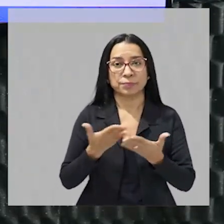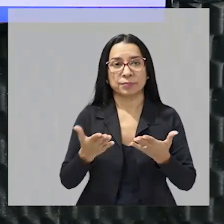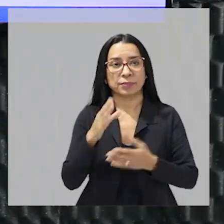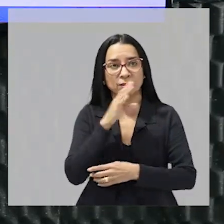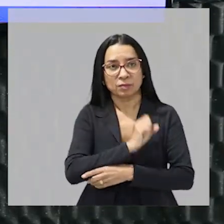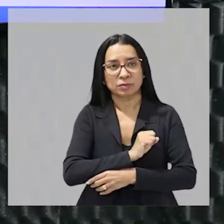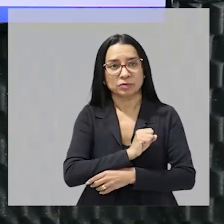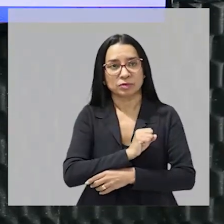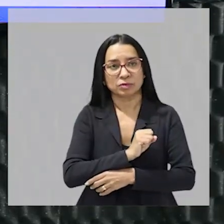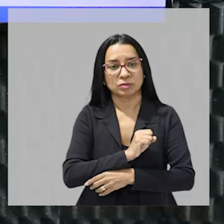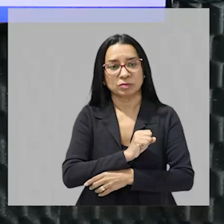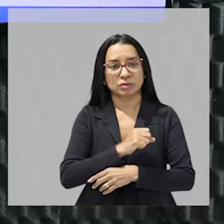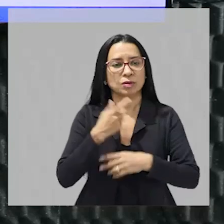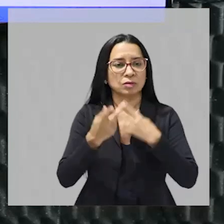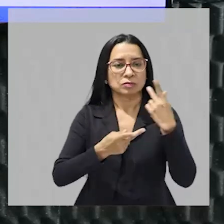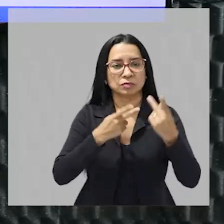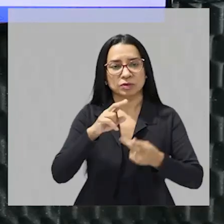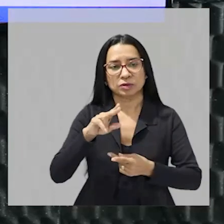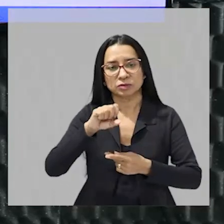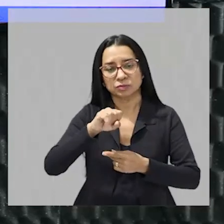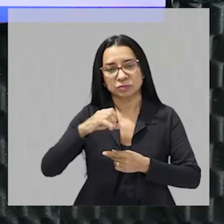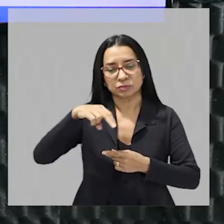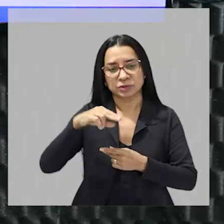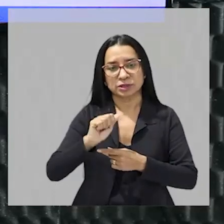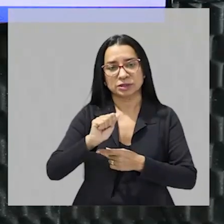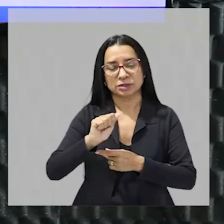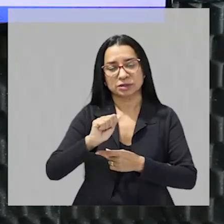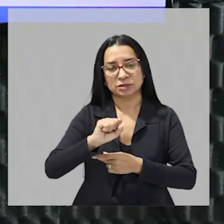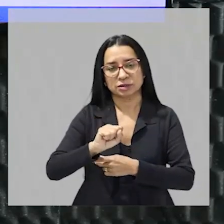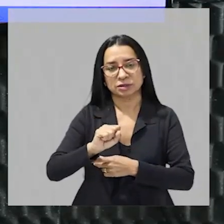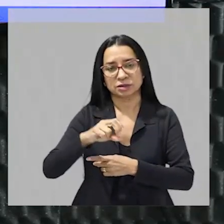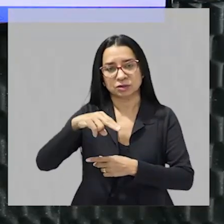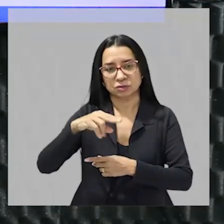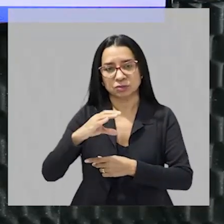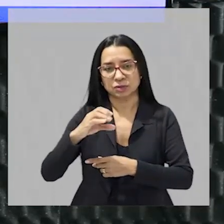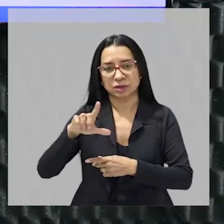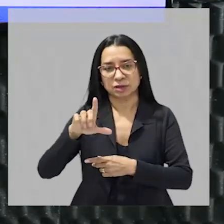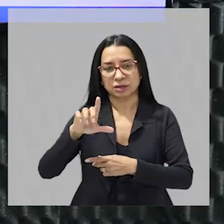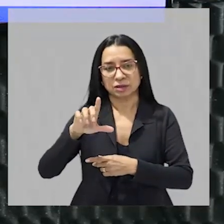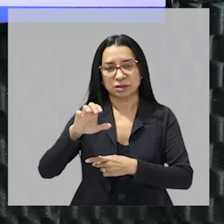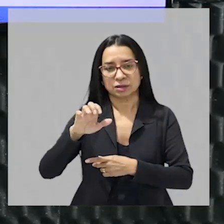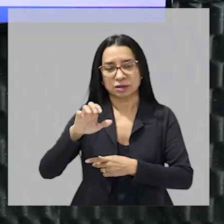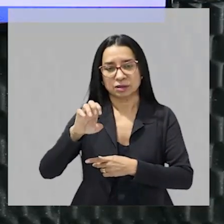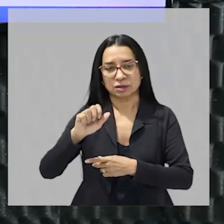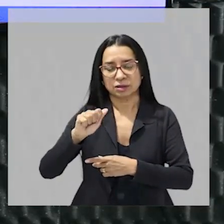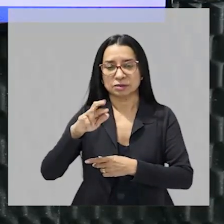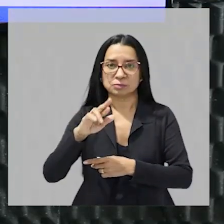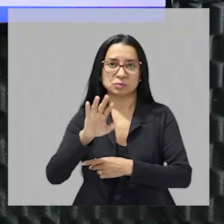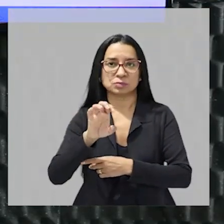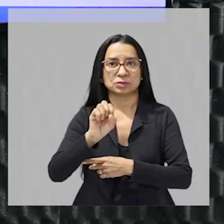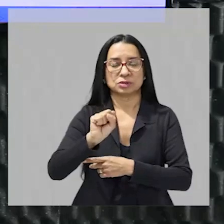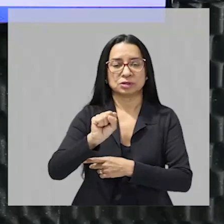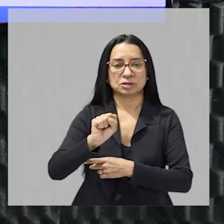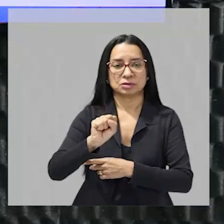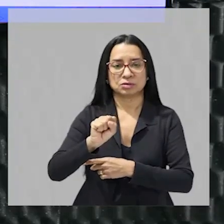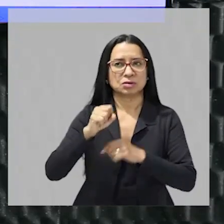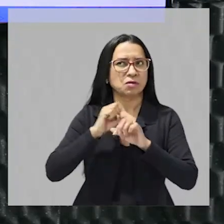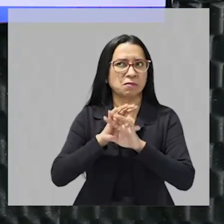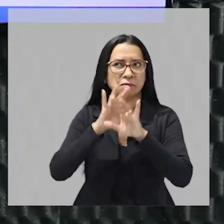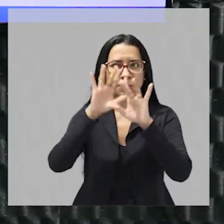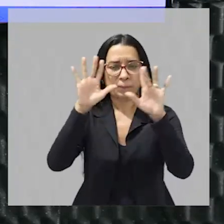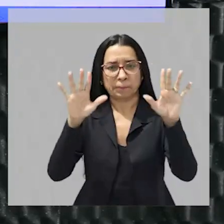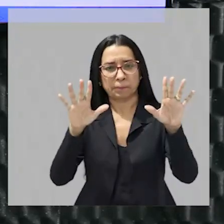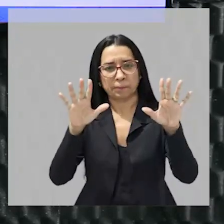rapidinho, tá? Quando a gente fala de usina nuclear, a gente logo imagina aquela grande chaminé liberando fumaça que muita gente pensa que é radioatividade. Não